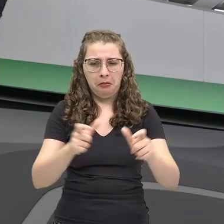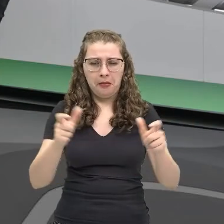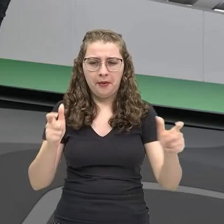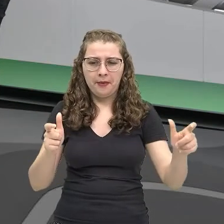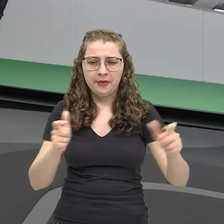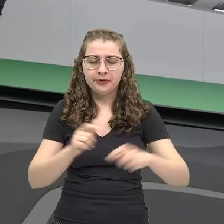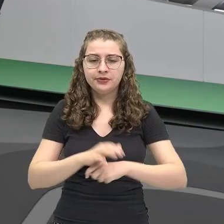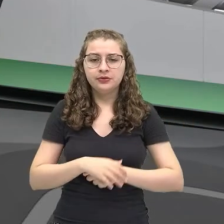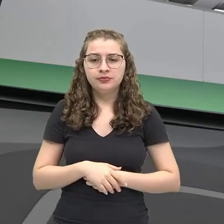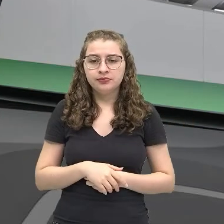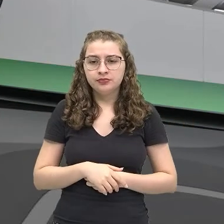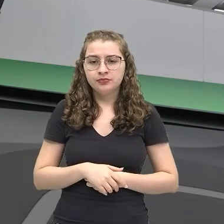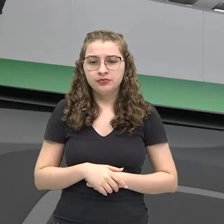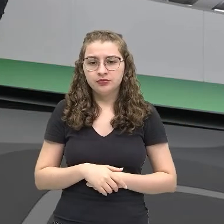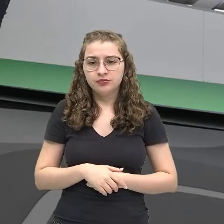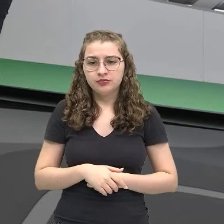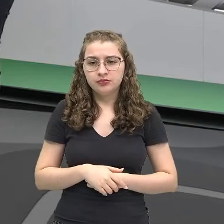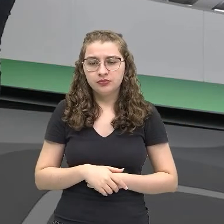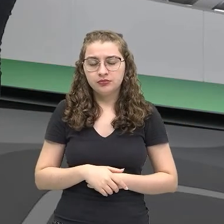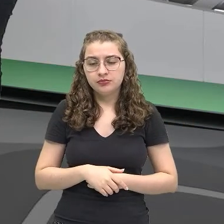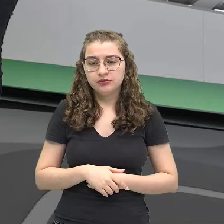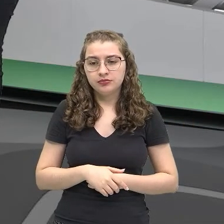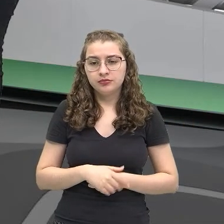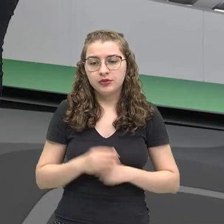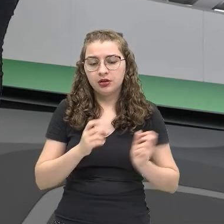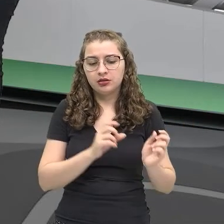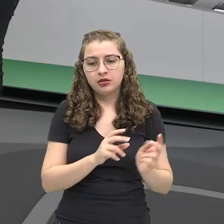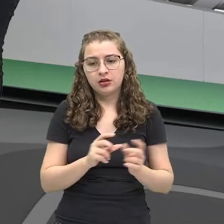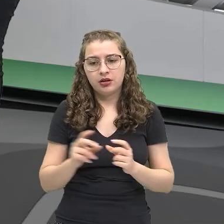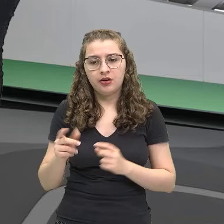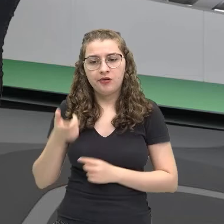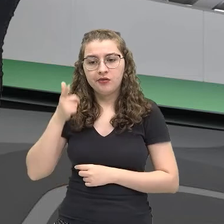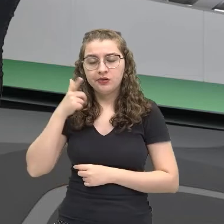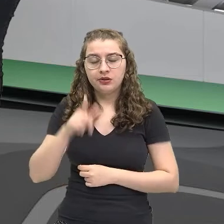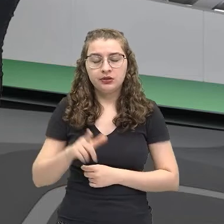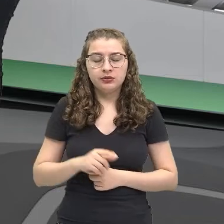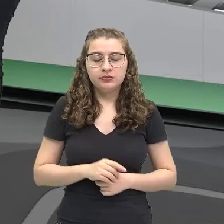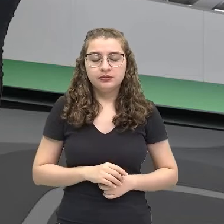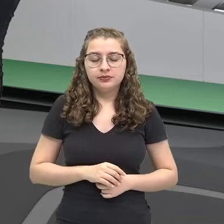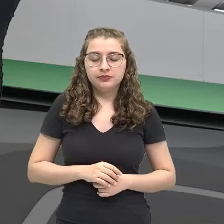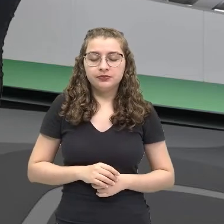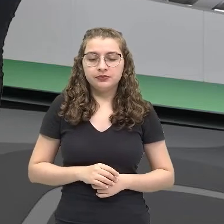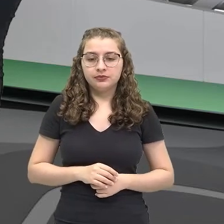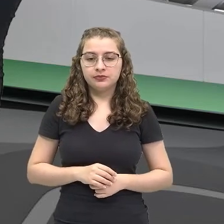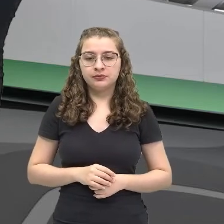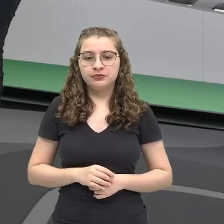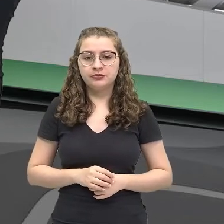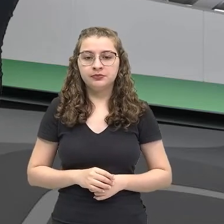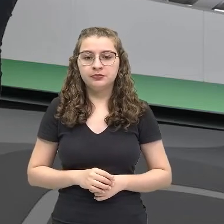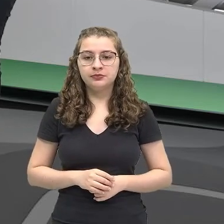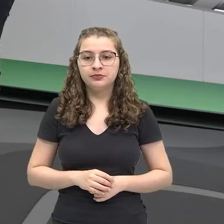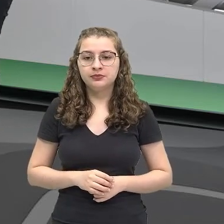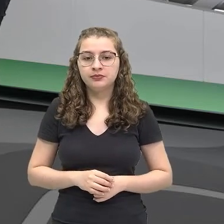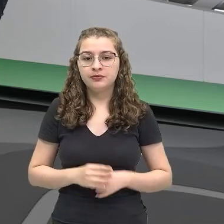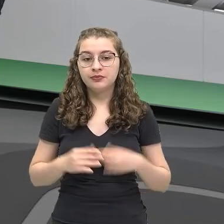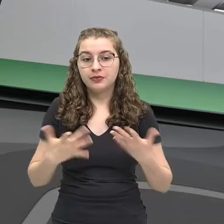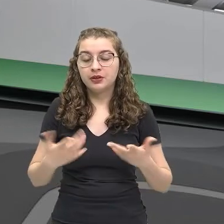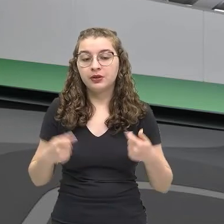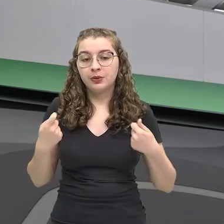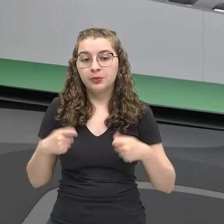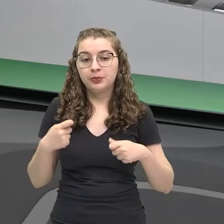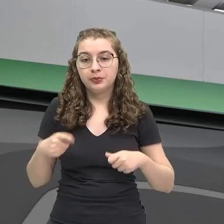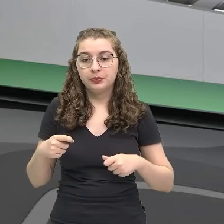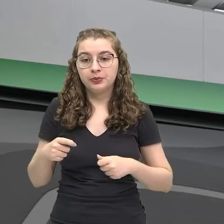grande para conseguir exportar todo o que eles estão cultivando, não dá para